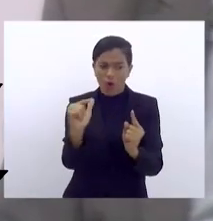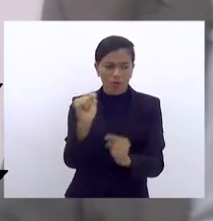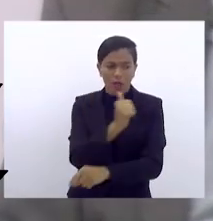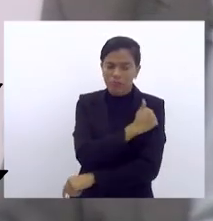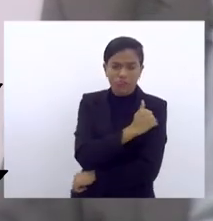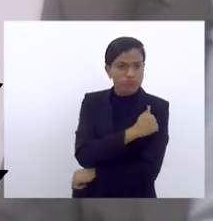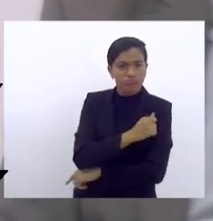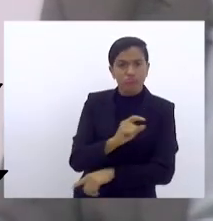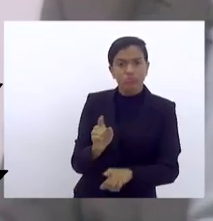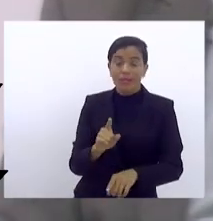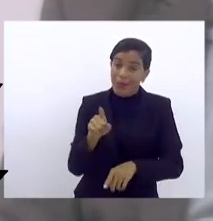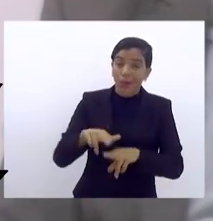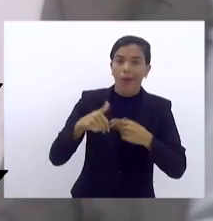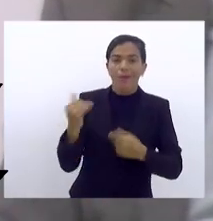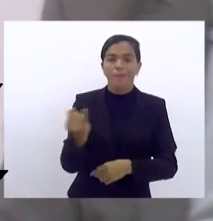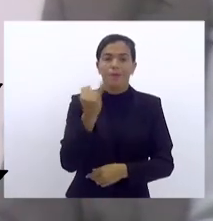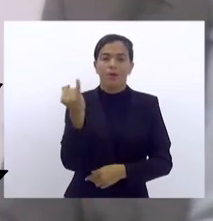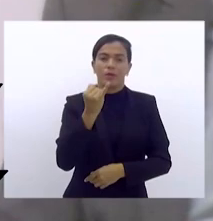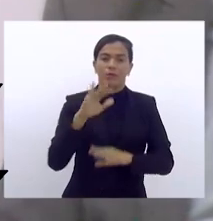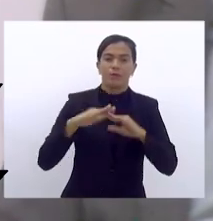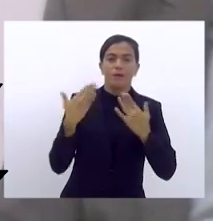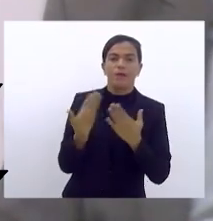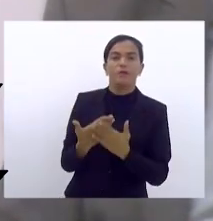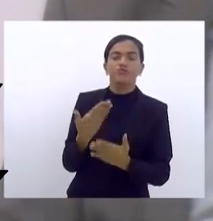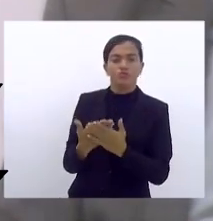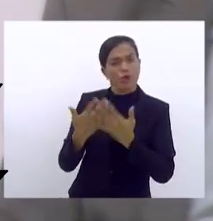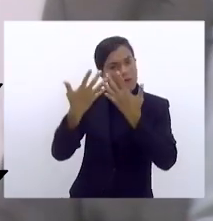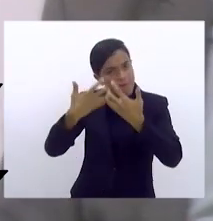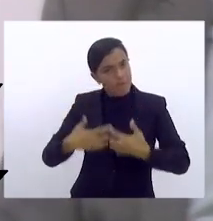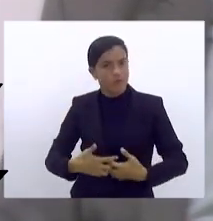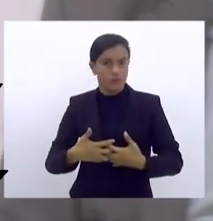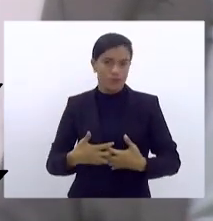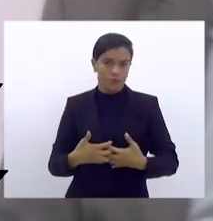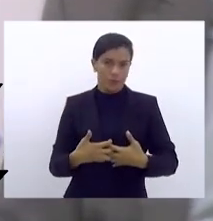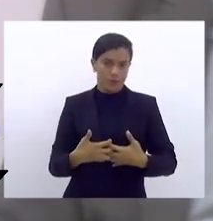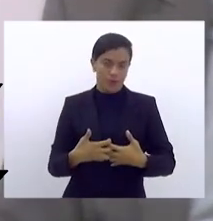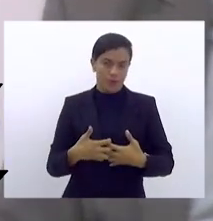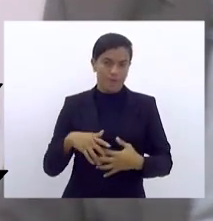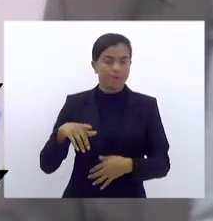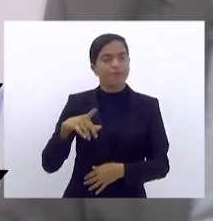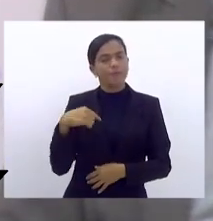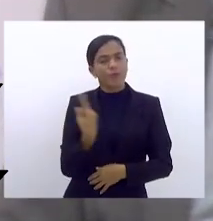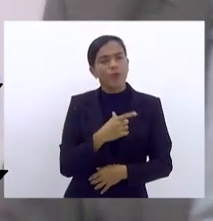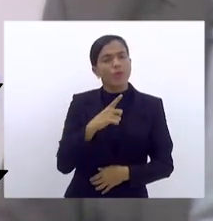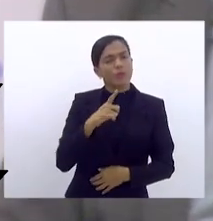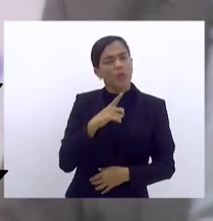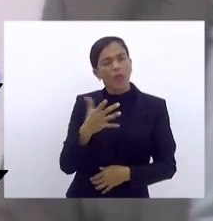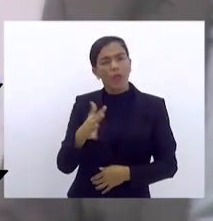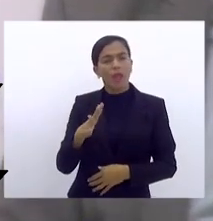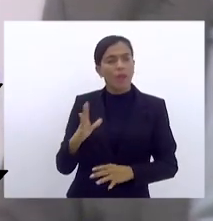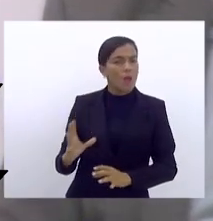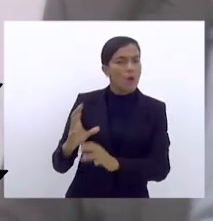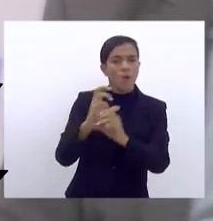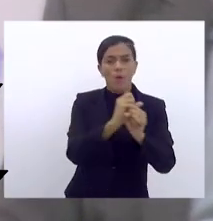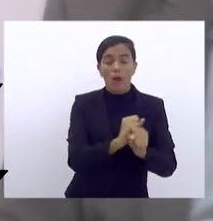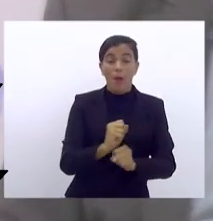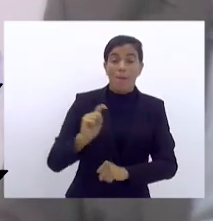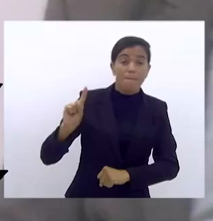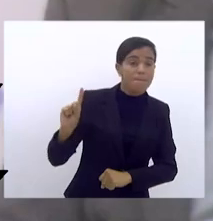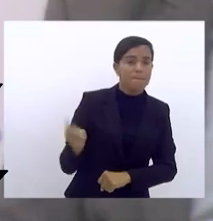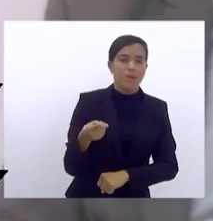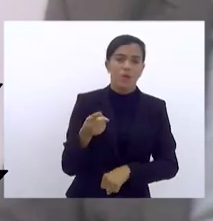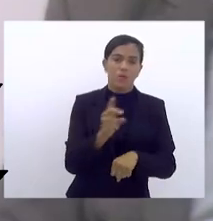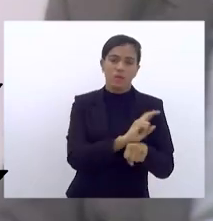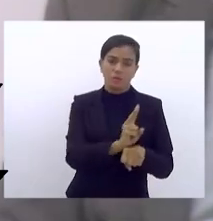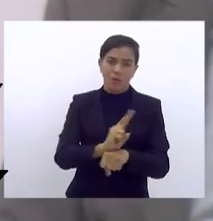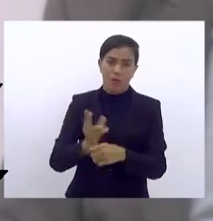é muito importante a gente ter uma escola que funcione a gente tem hoje mil inspetores aprovados